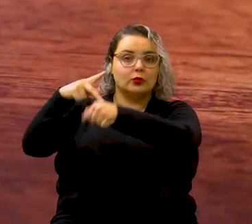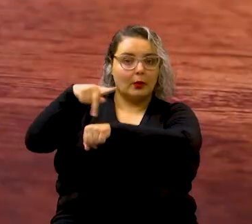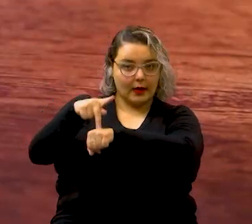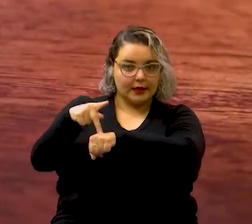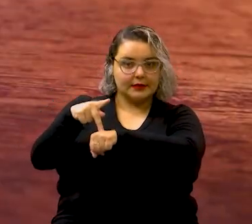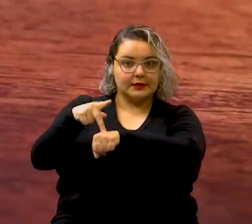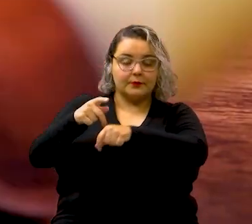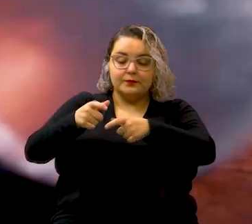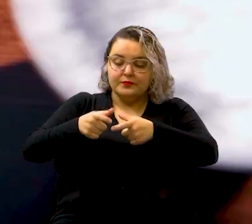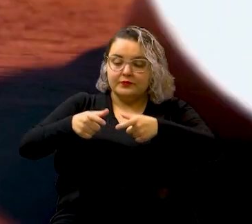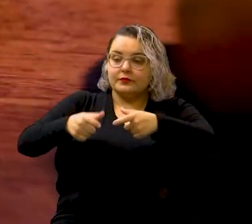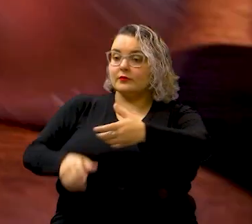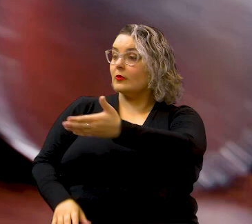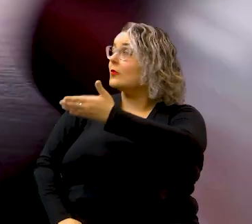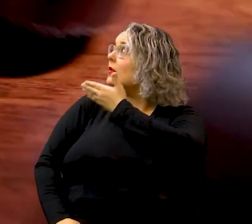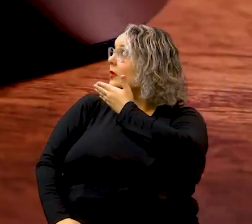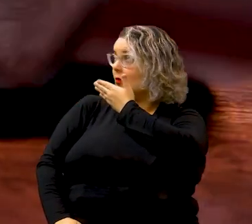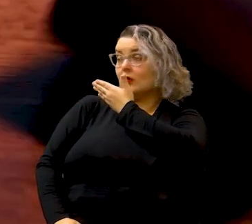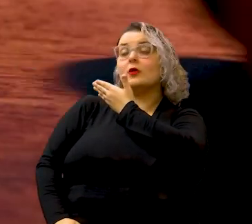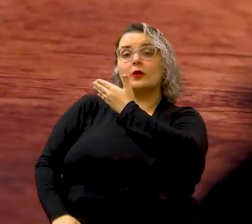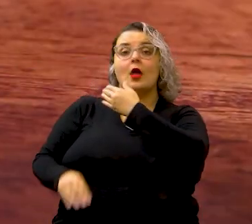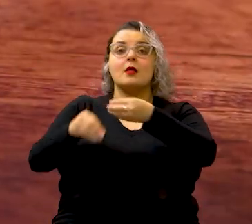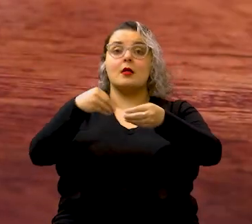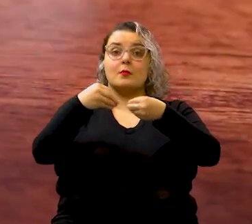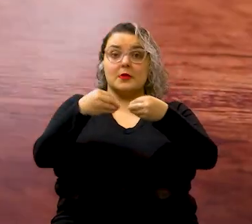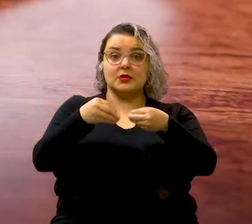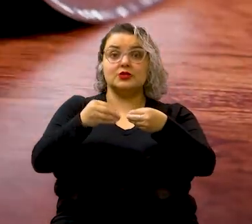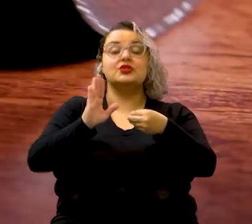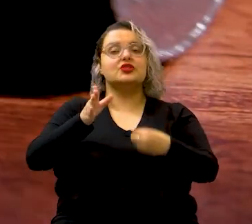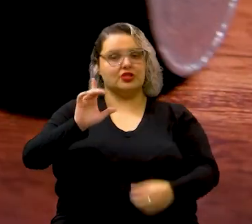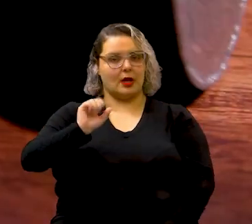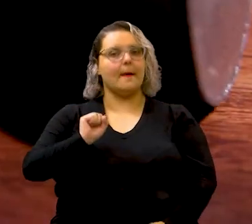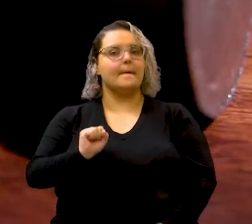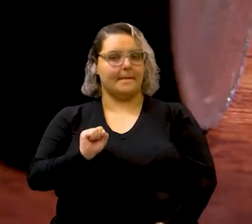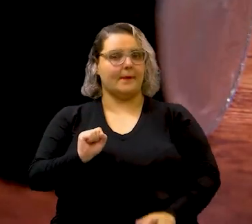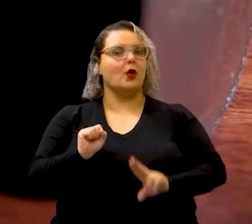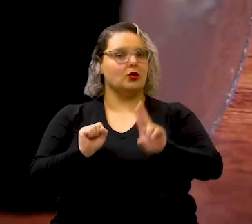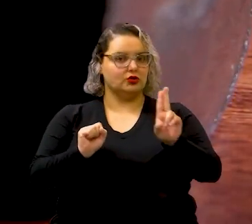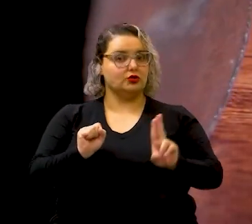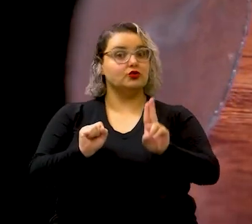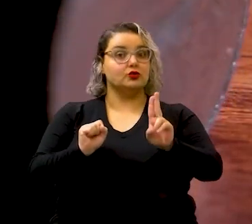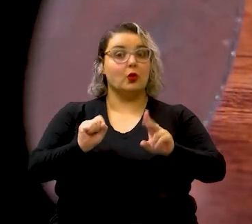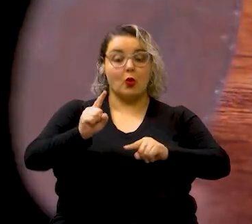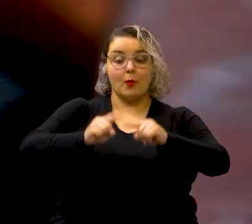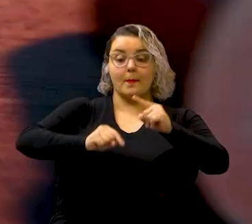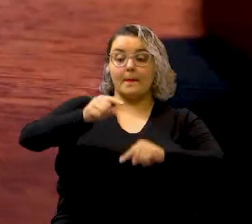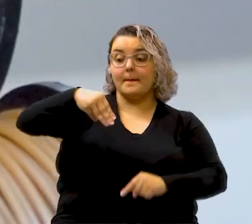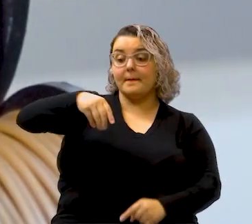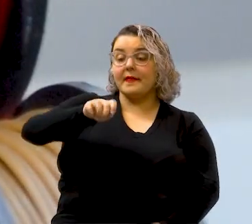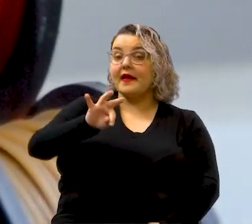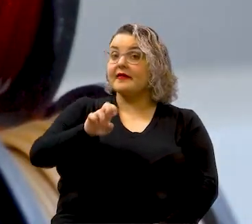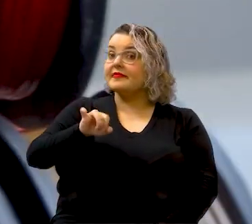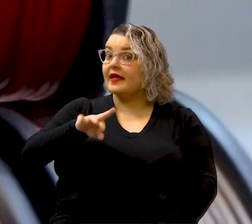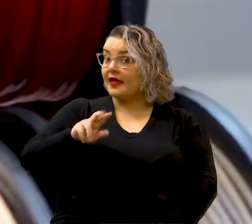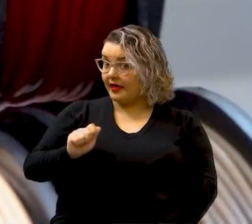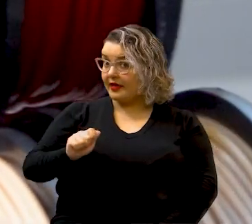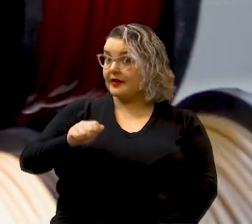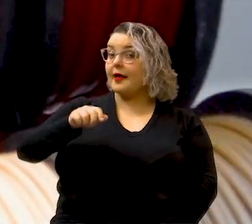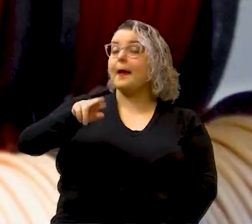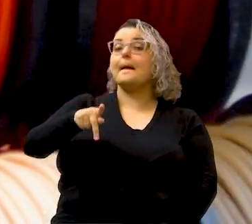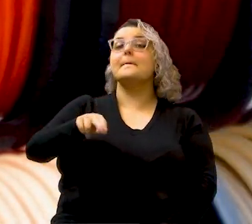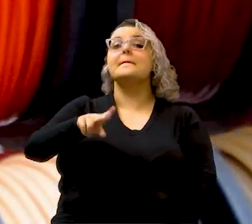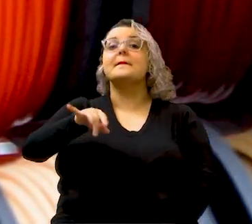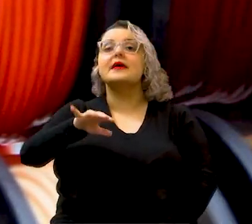A cápsula de material plástico descartado já pode ser utilizada como matéria-prima para a fabricação